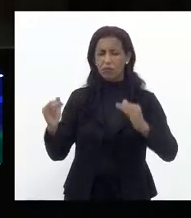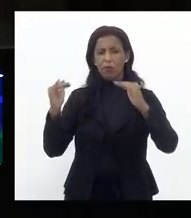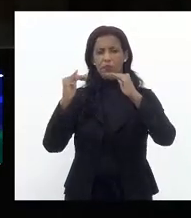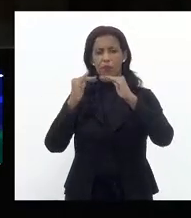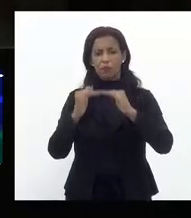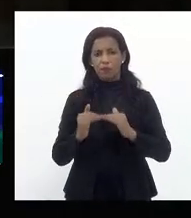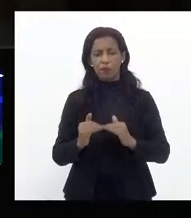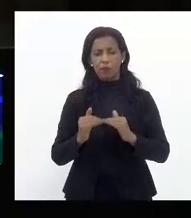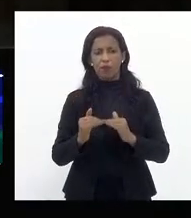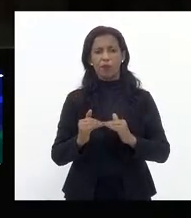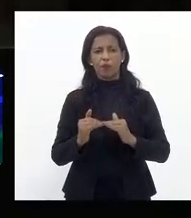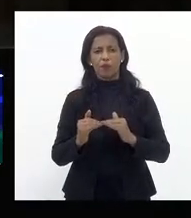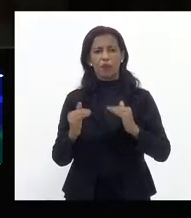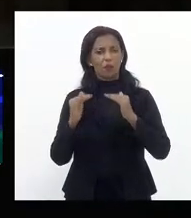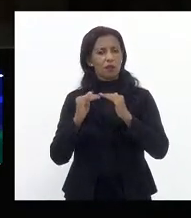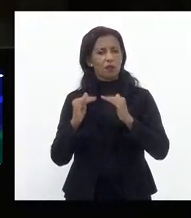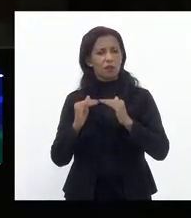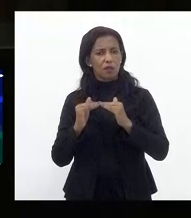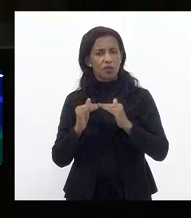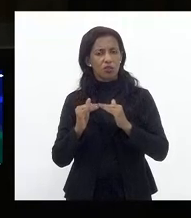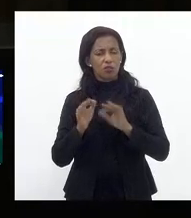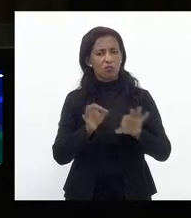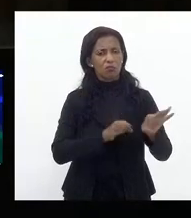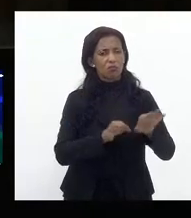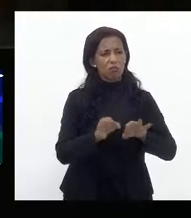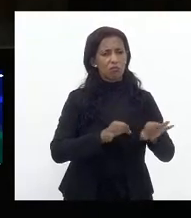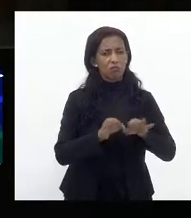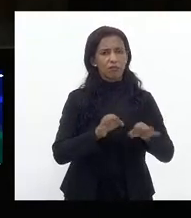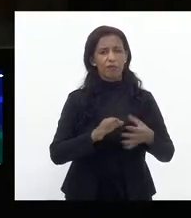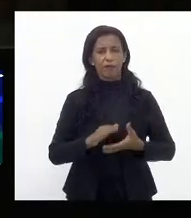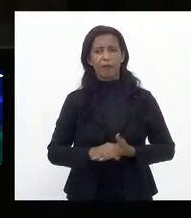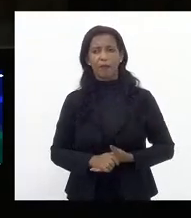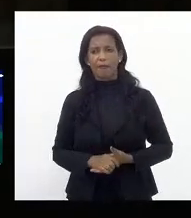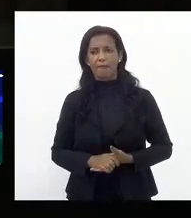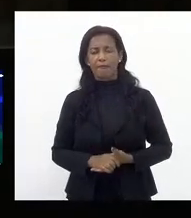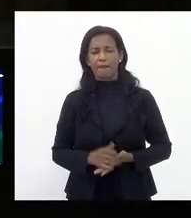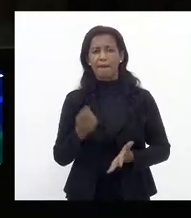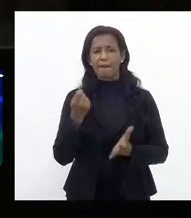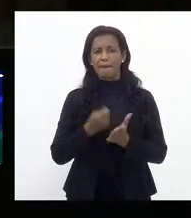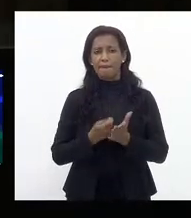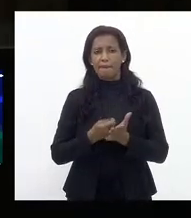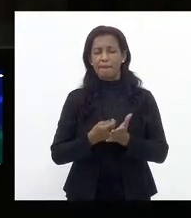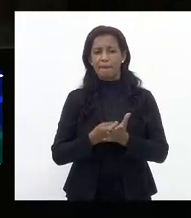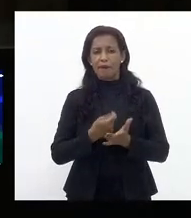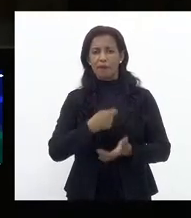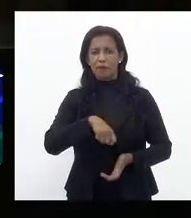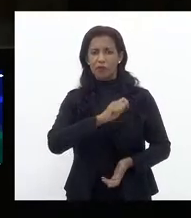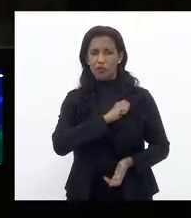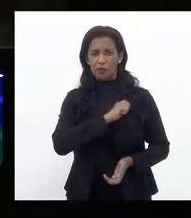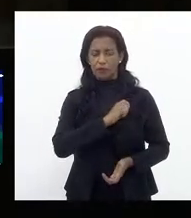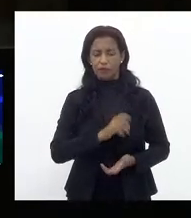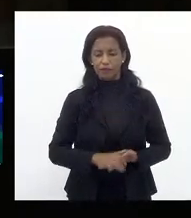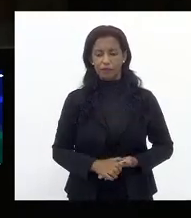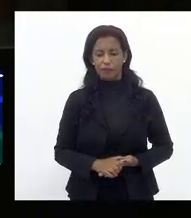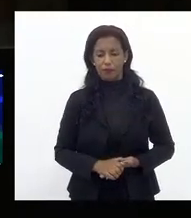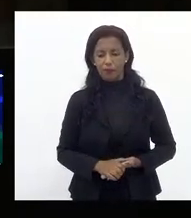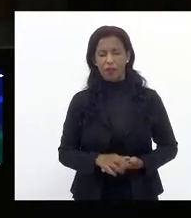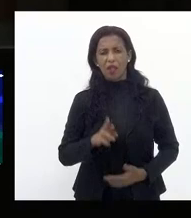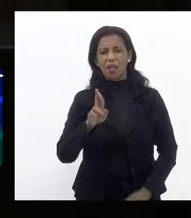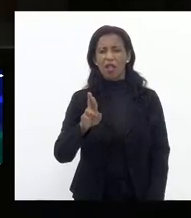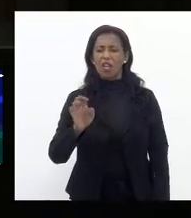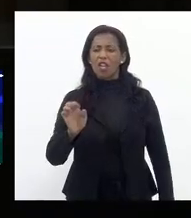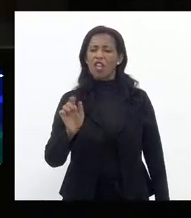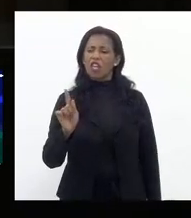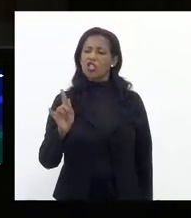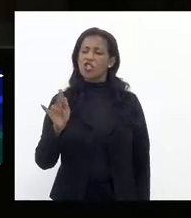da imposição que é feita pelo regime de recuperação fiscal. Regime de